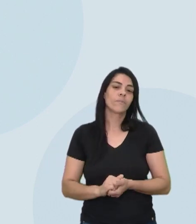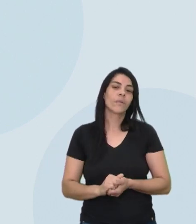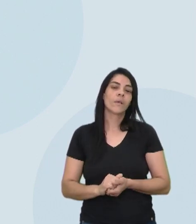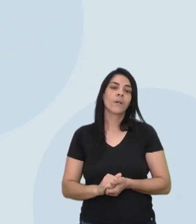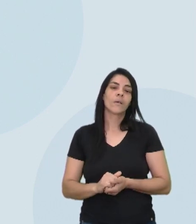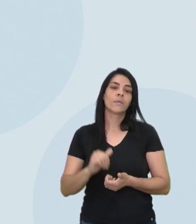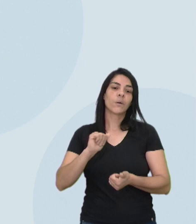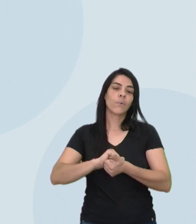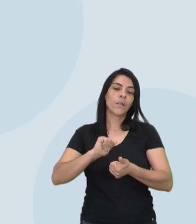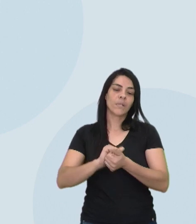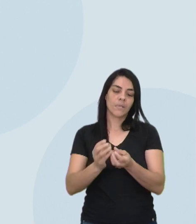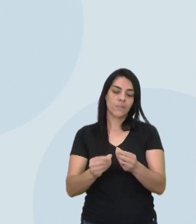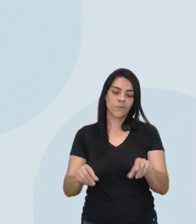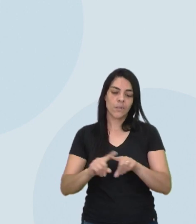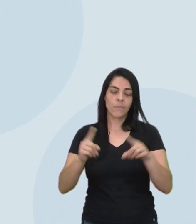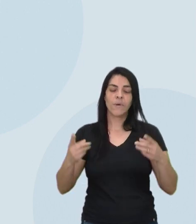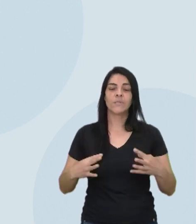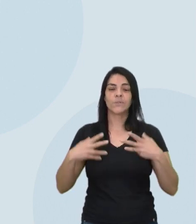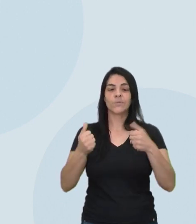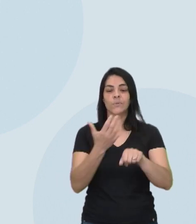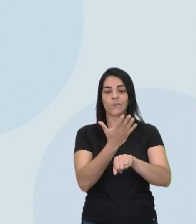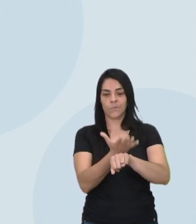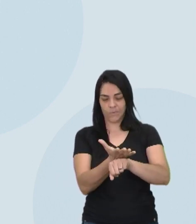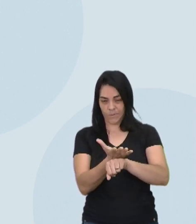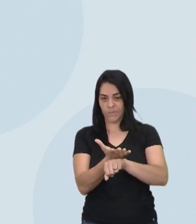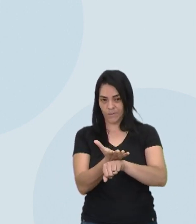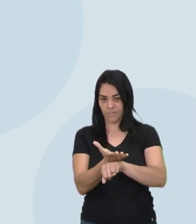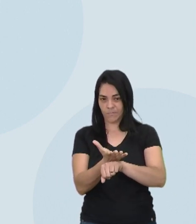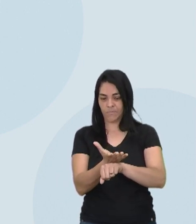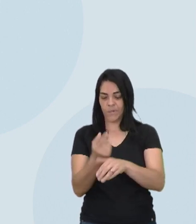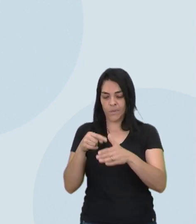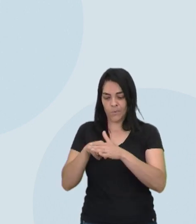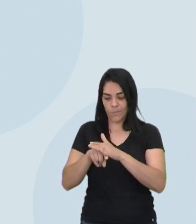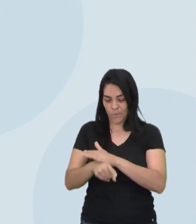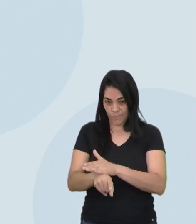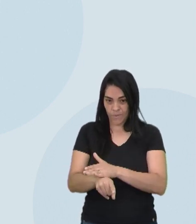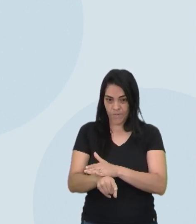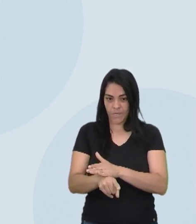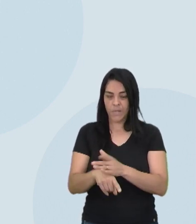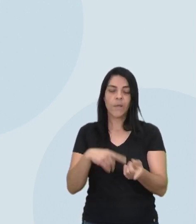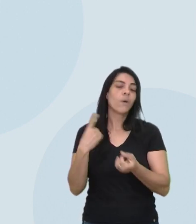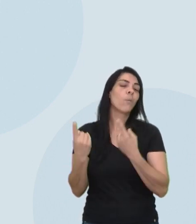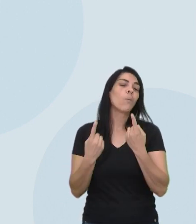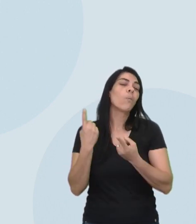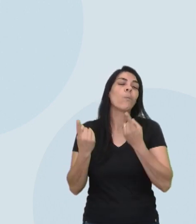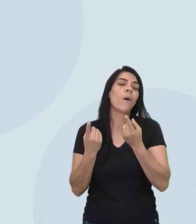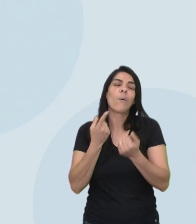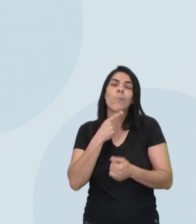longo de todos os componentes que estão aí no nosso aprofundamento. Quais foram as